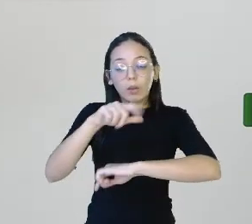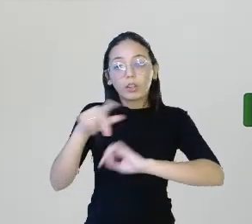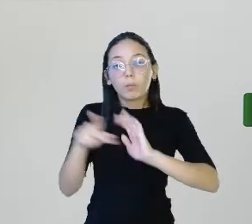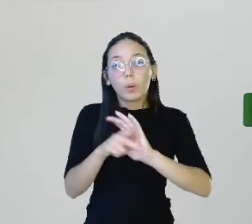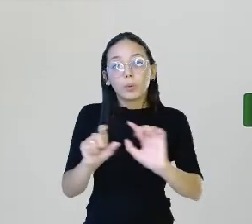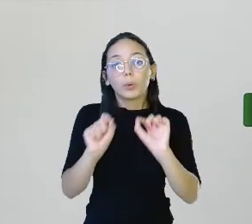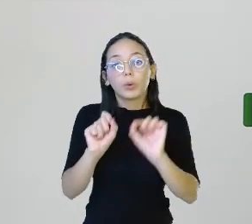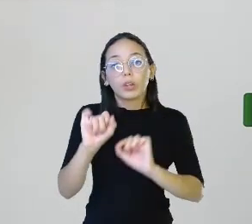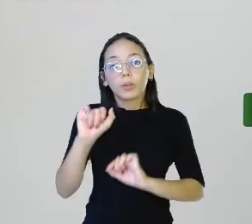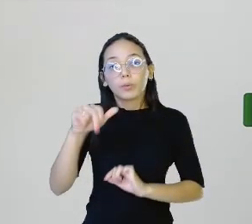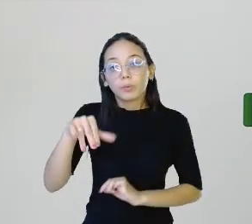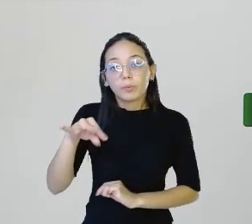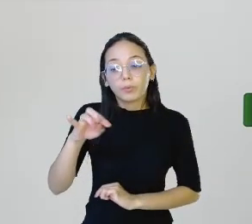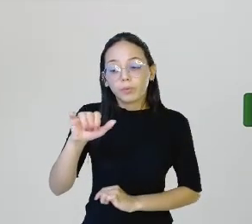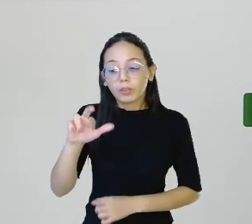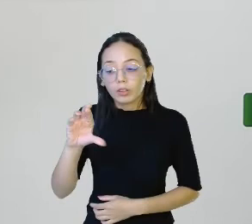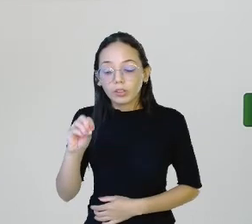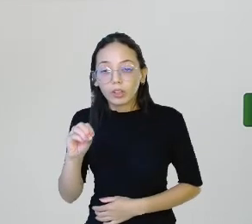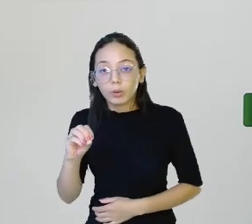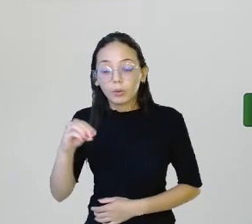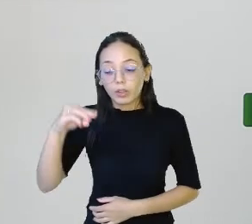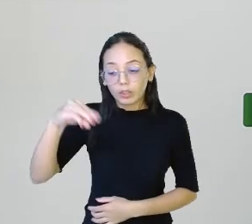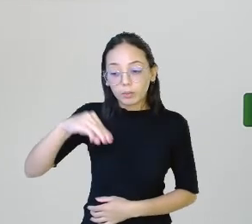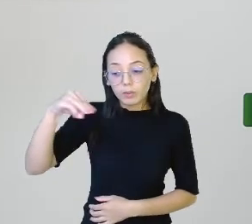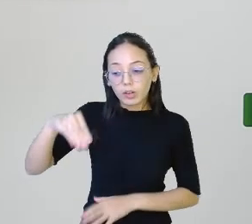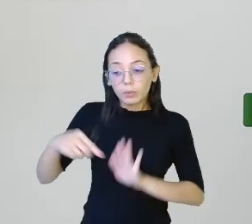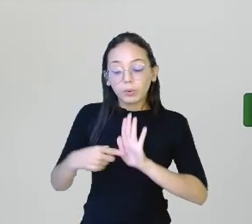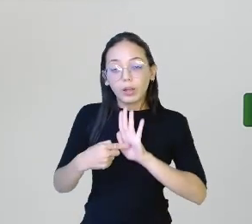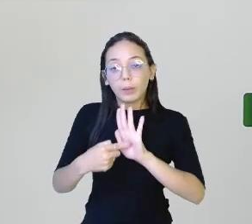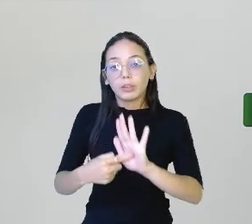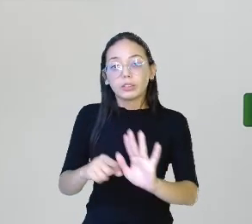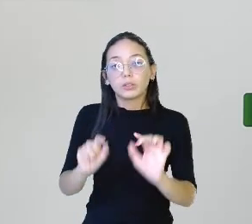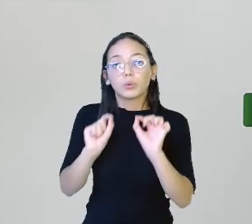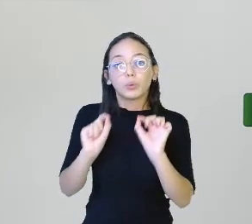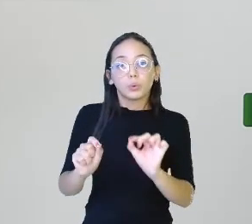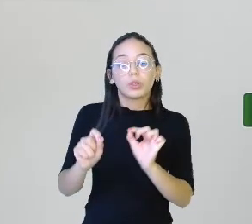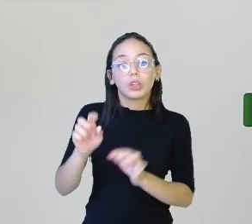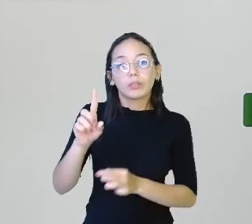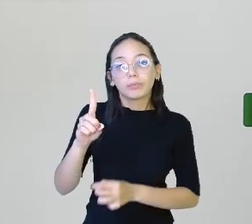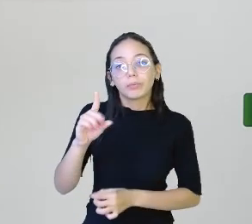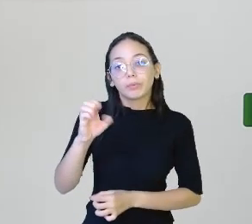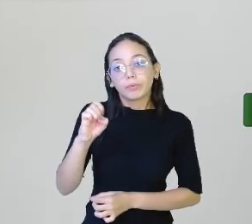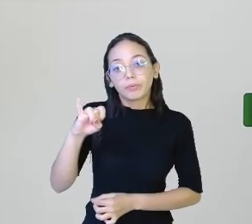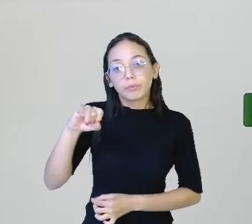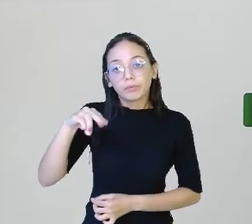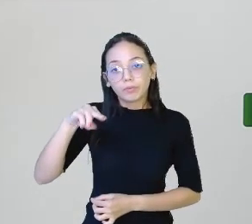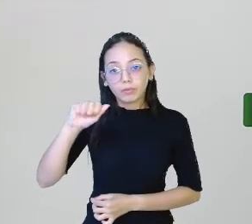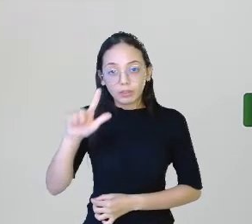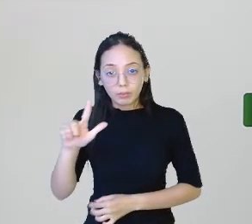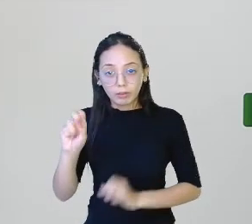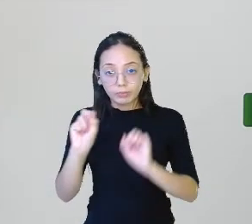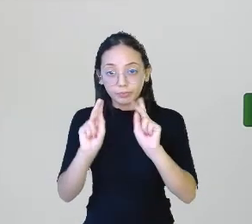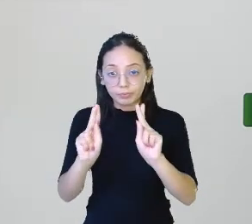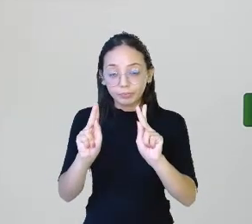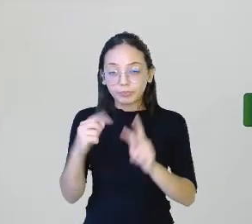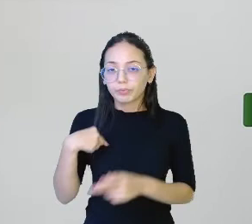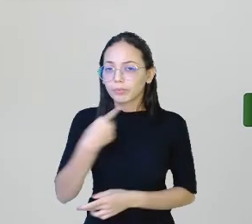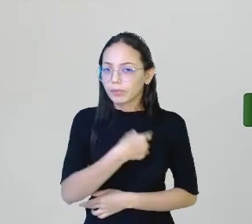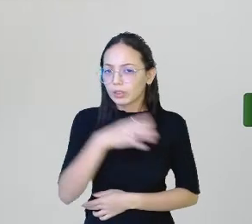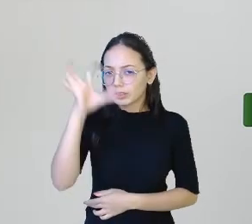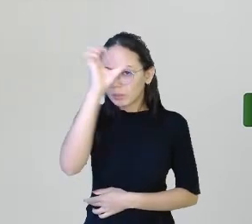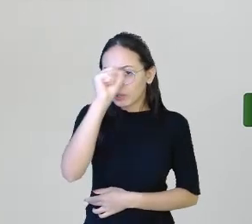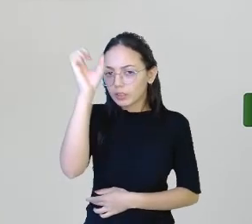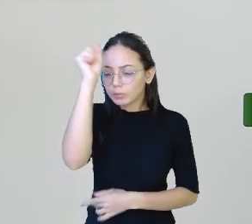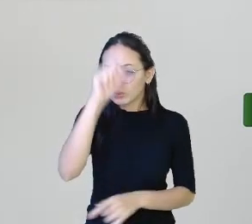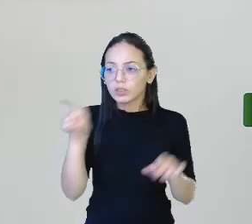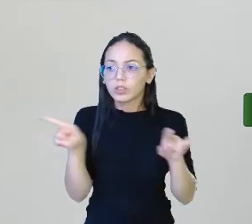parte inteira e os milímetros representam as partes decimais, beleza? A gente aprendeu